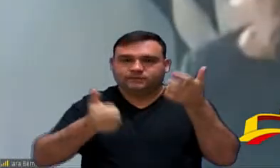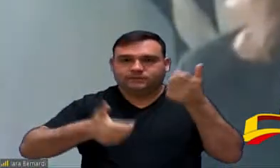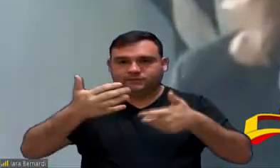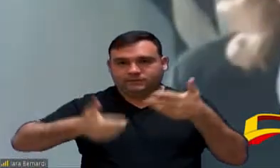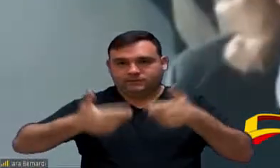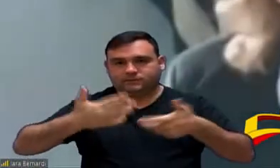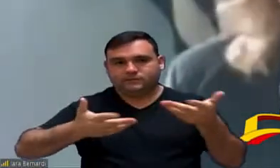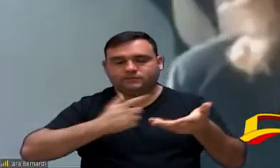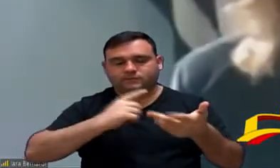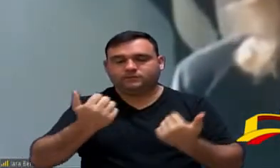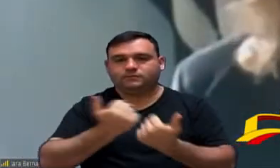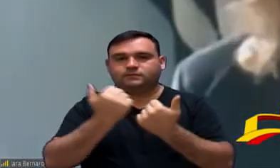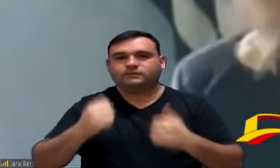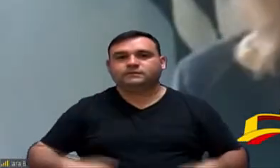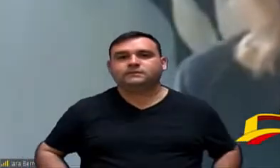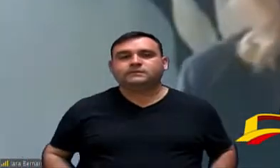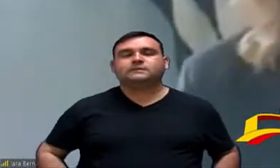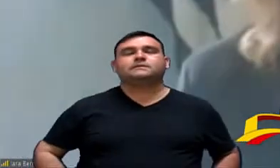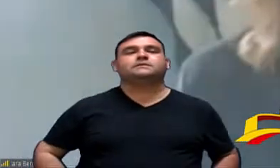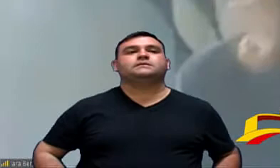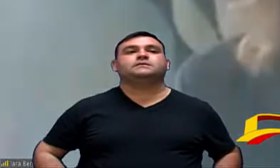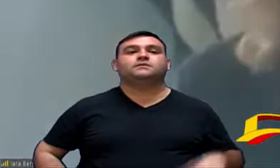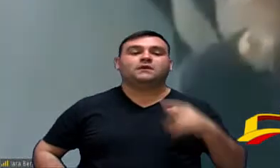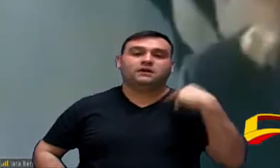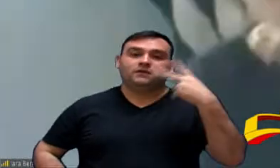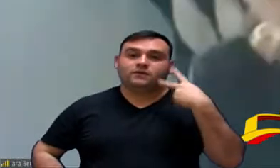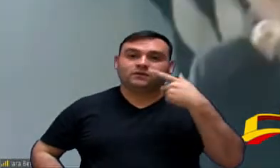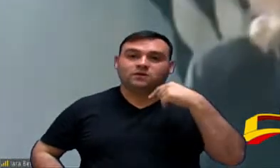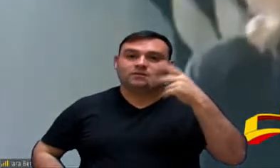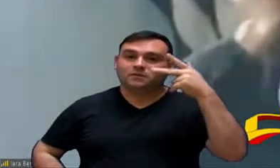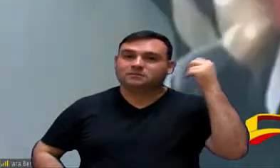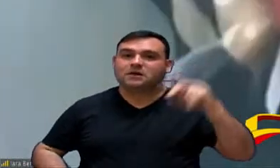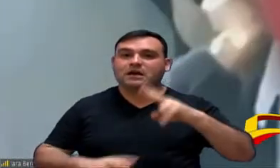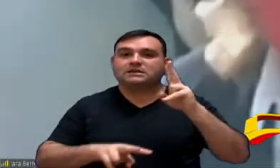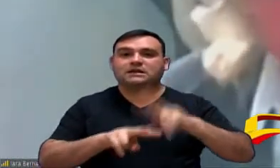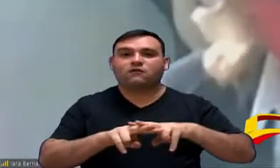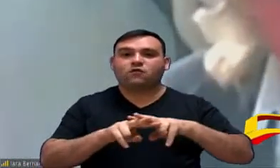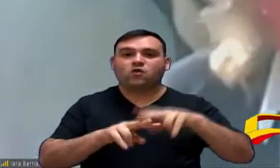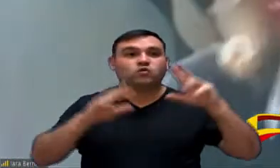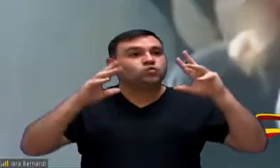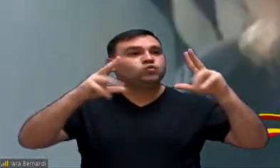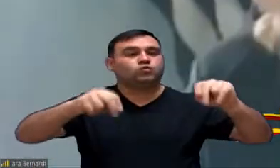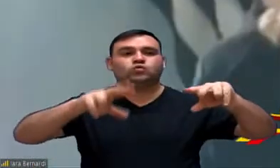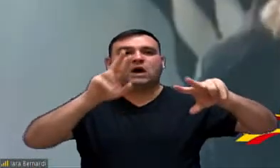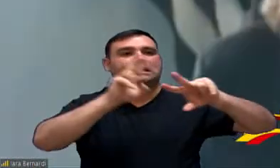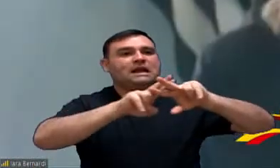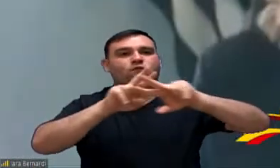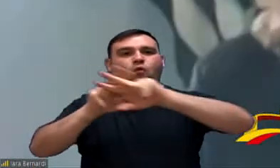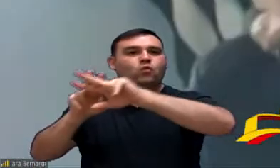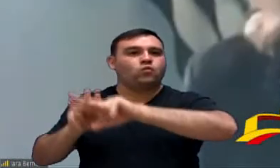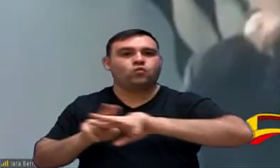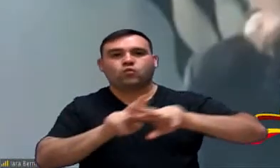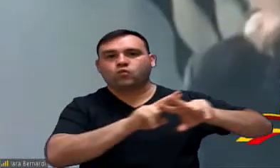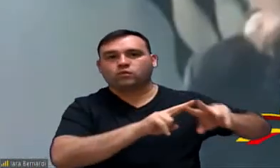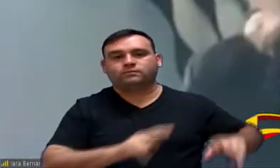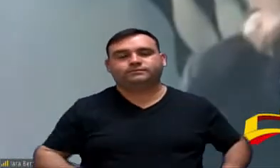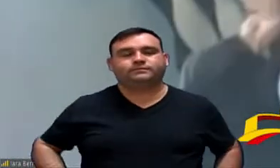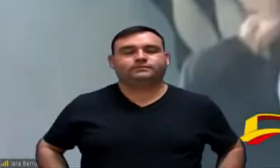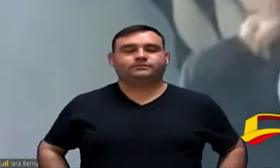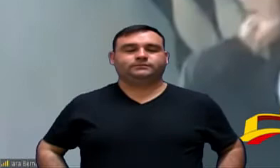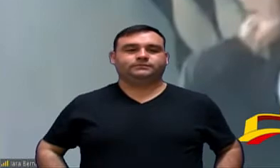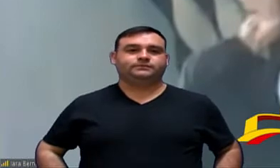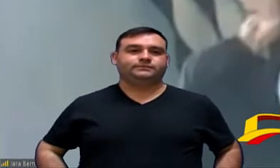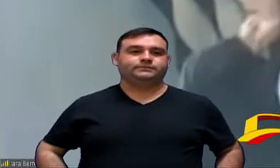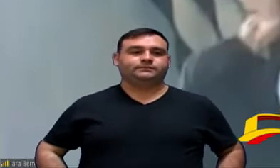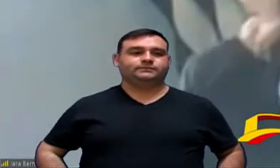a sua contribuição. Vereador Donizete está congelado, presidente. Aliás, todos estão congelados.